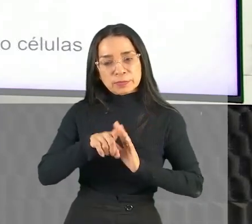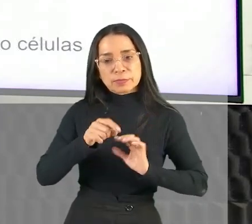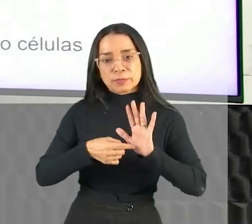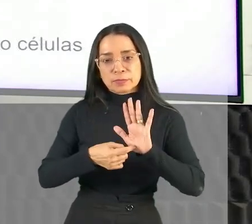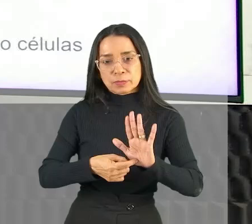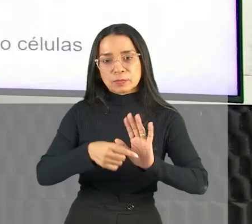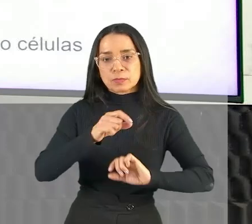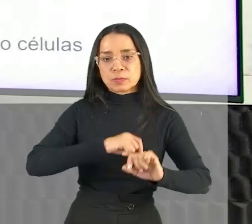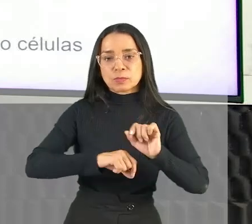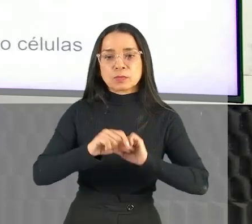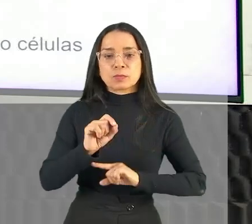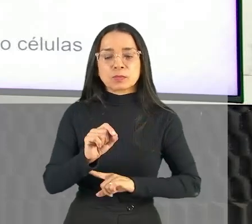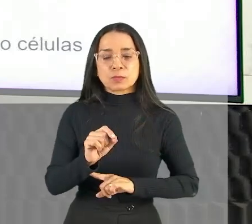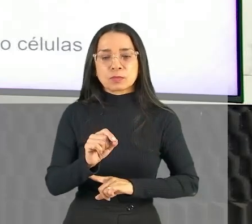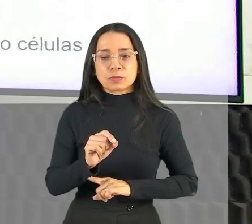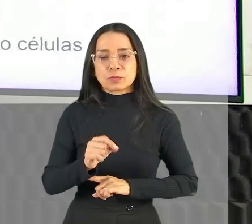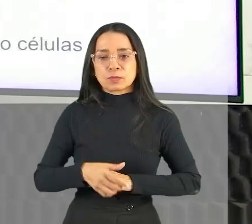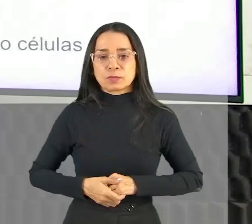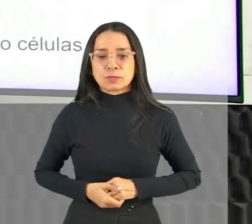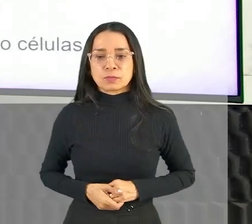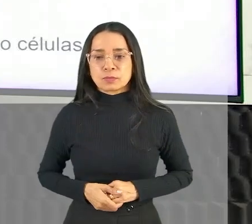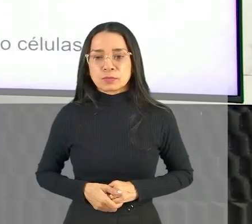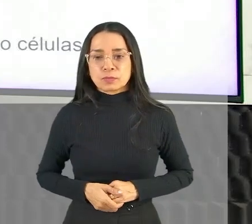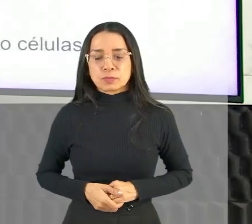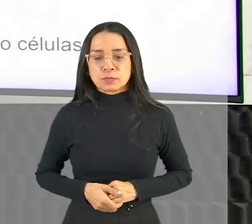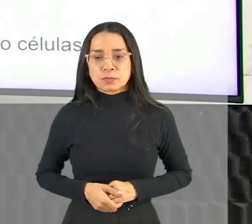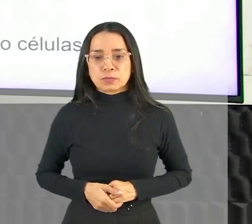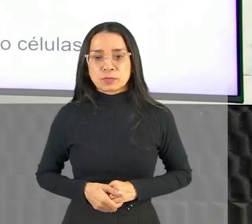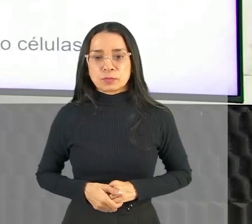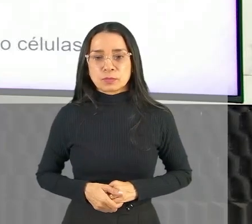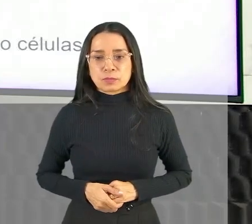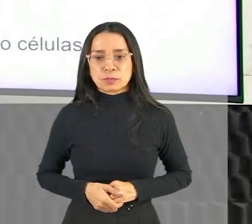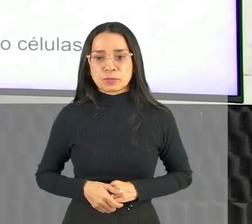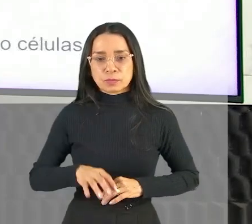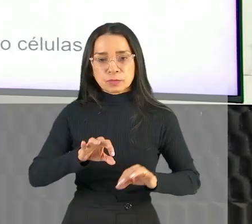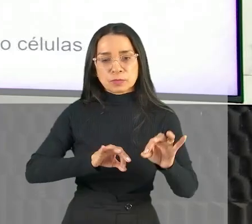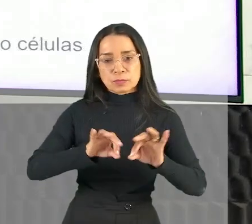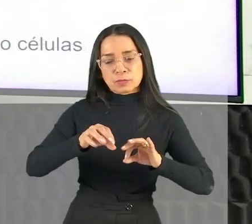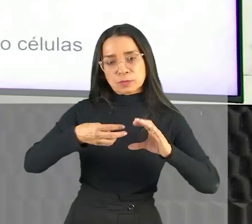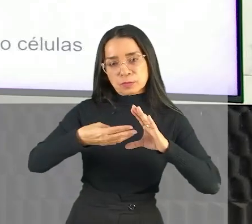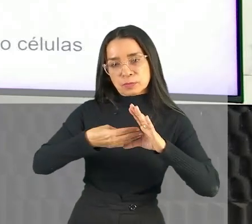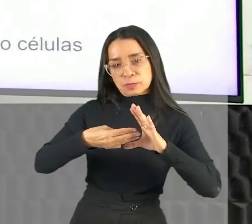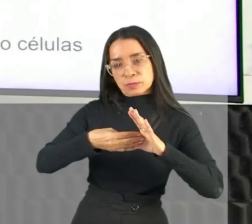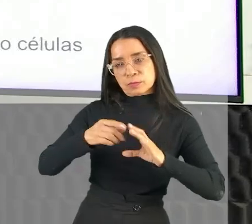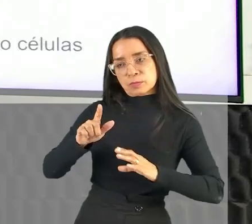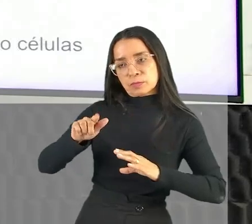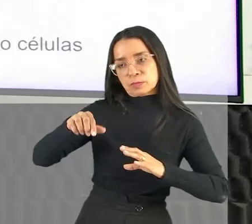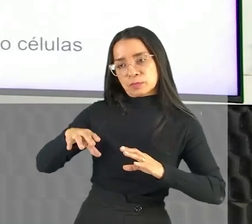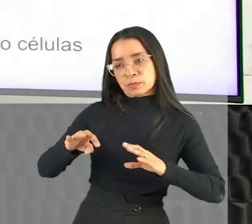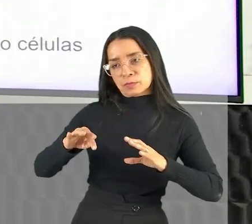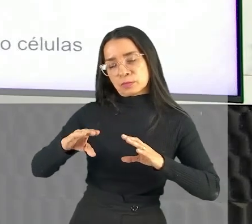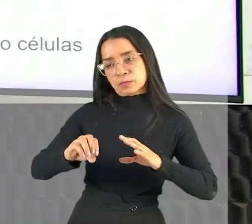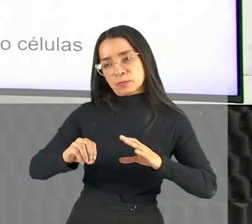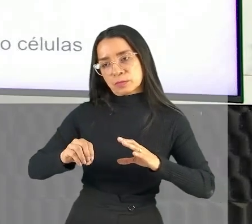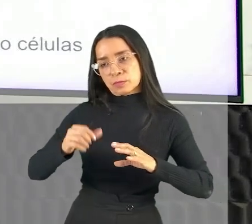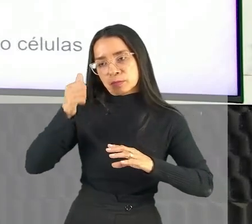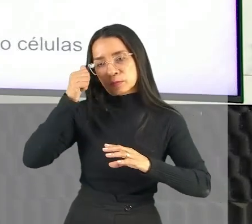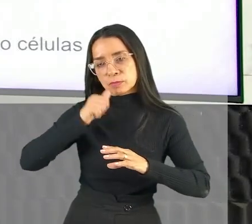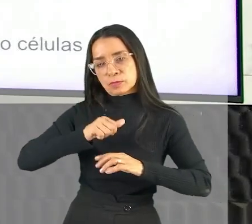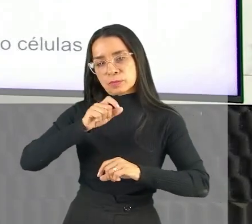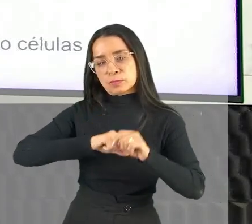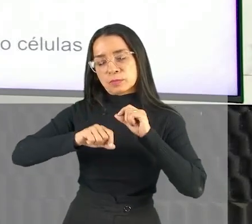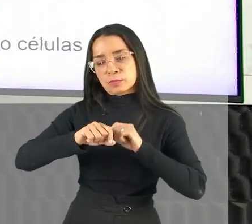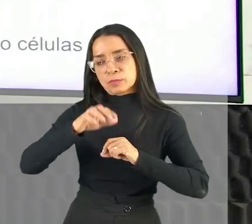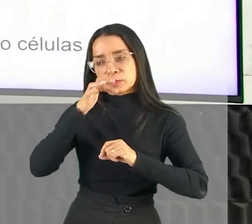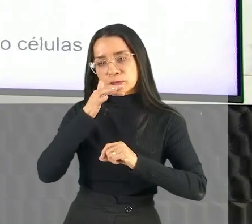de reforçar, né? A organização da célula do gametófito feminino, saco embrionário, das